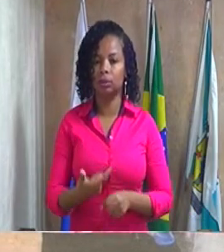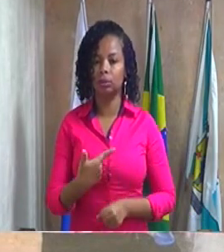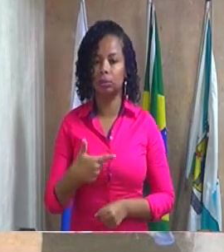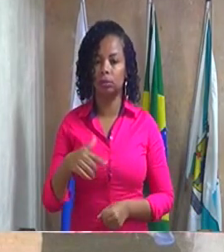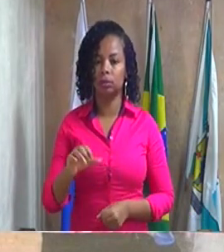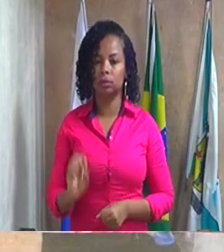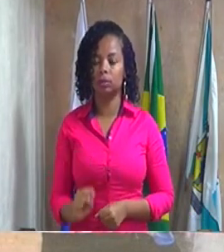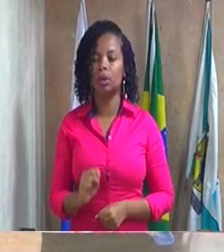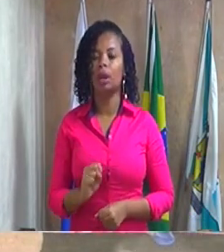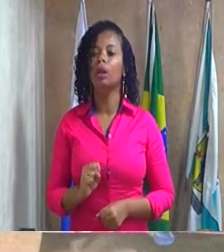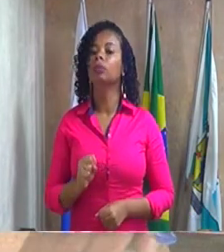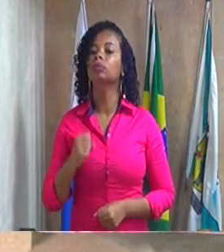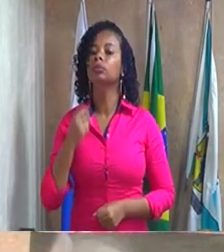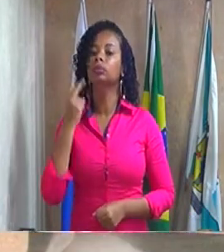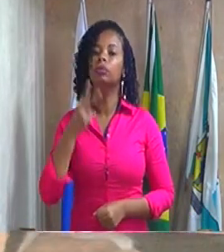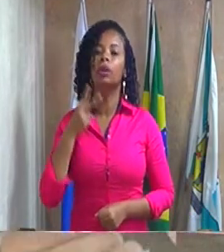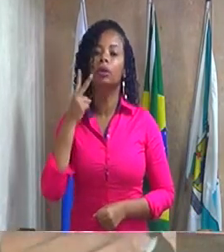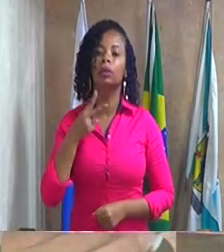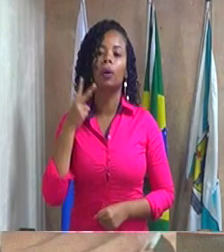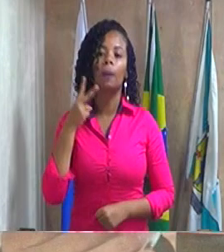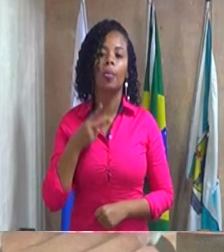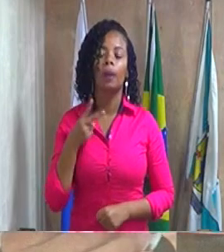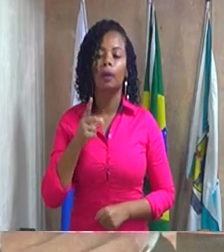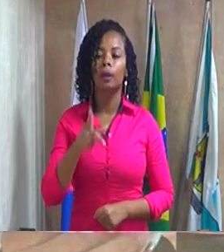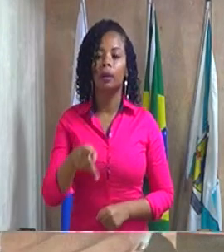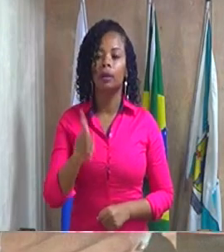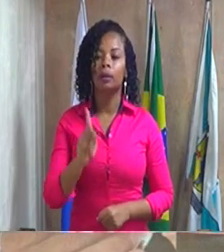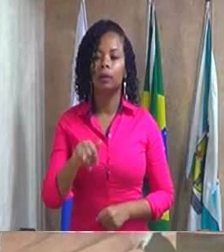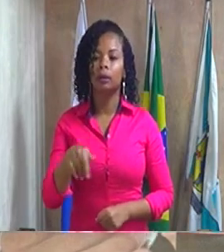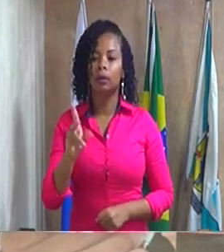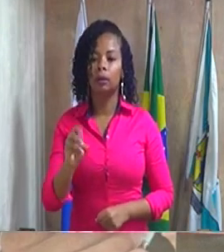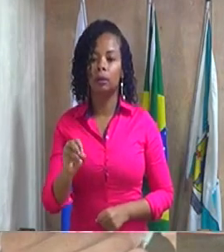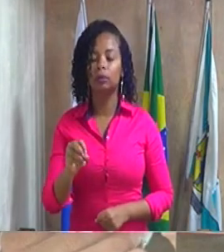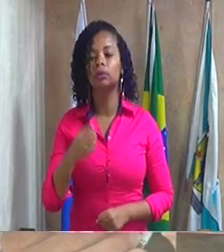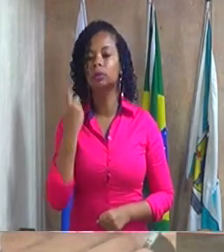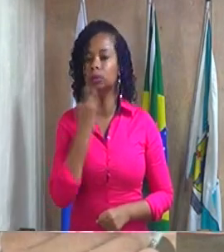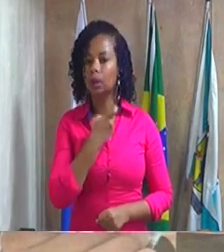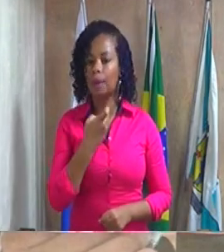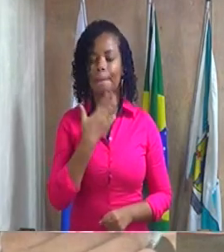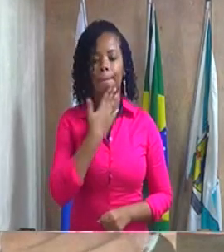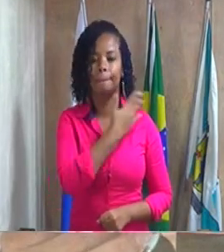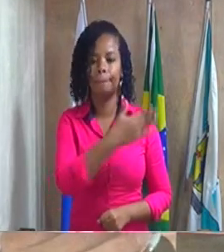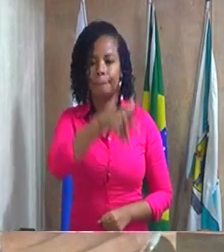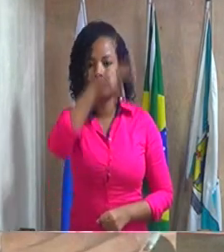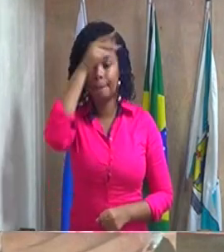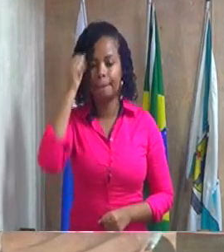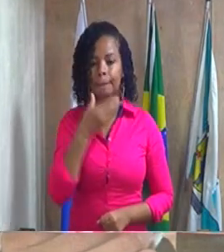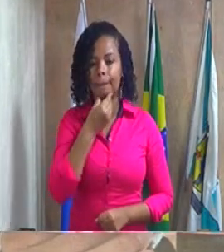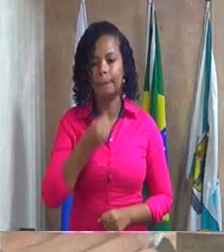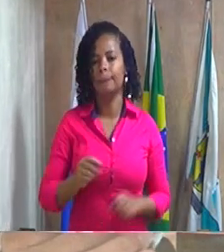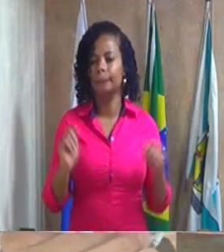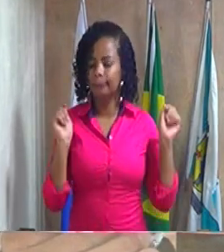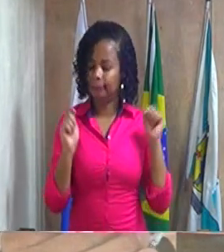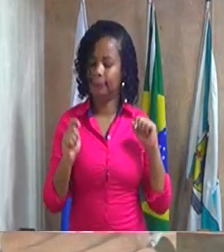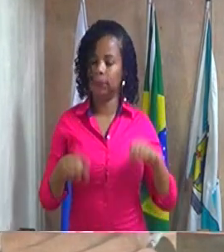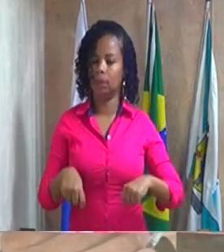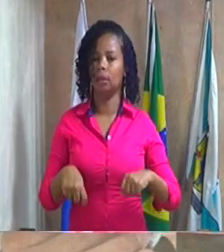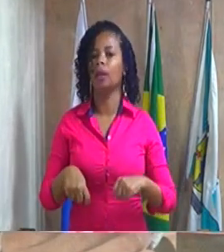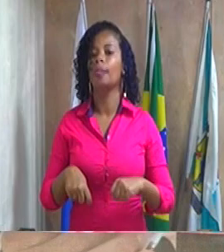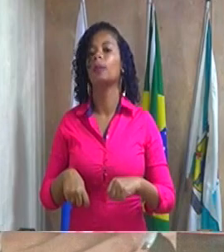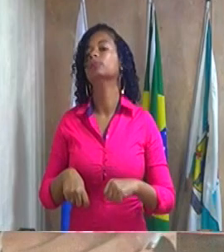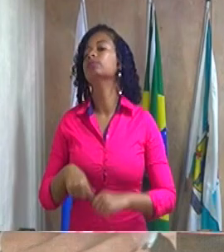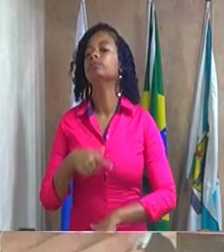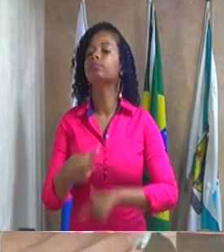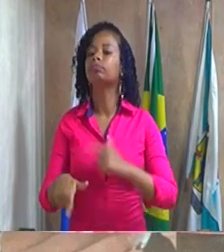4.175/2018, do excelentíssimo senhor vereador Kiko de Xerém, solicitando ao excelentíssimo senhor prefeito